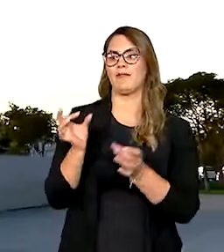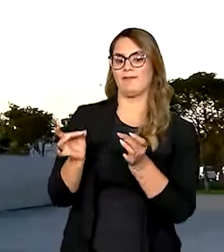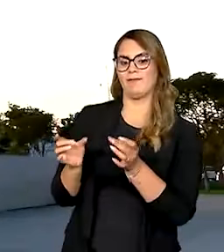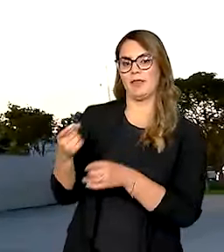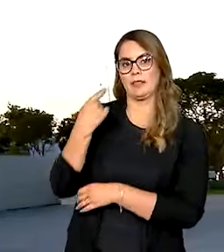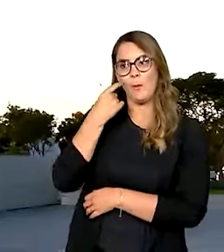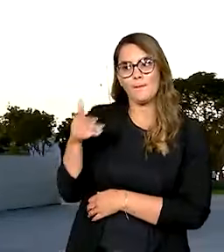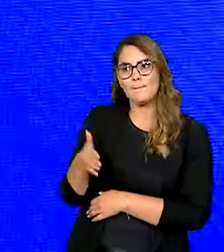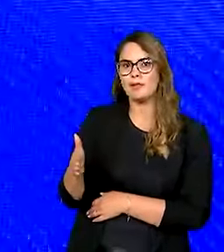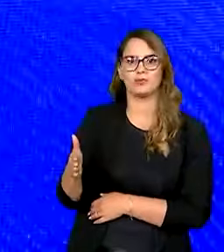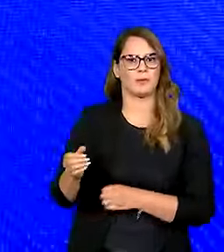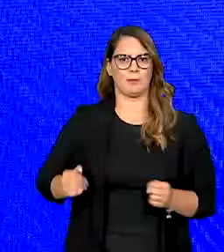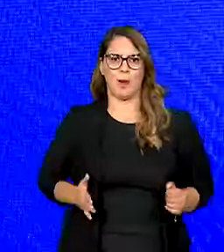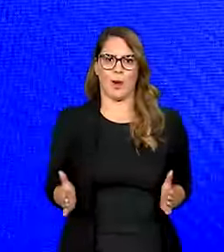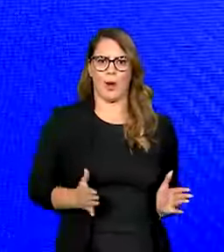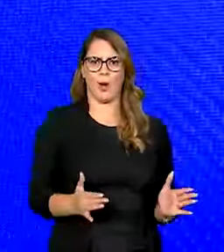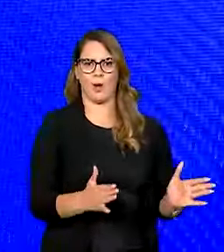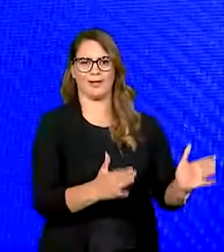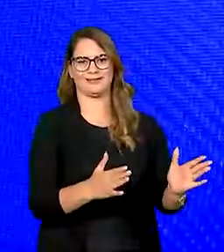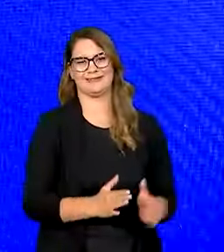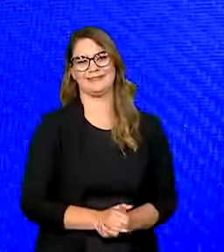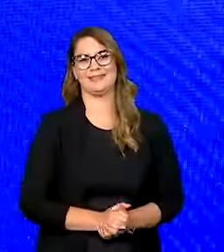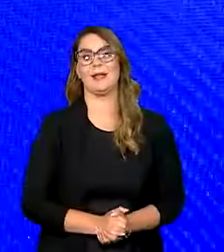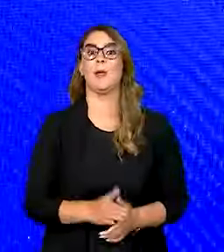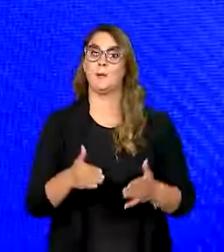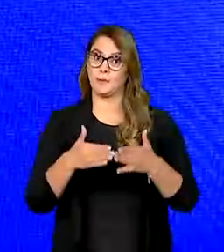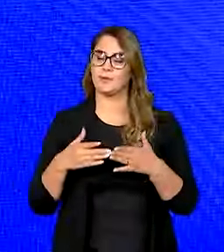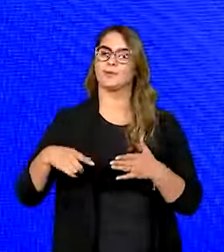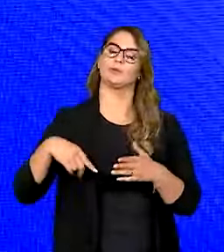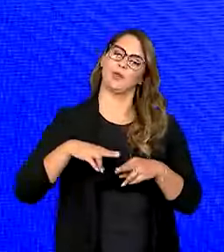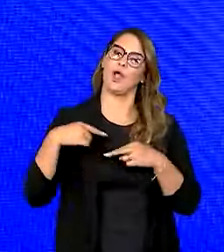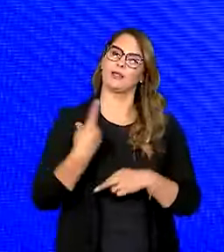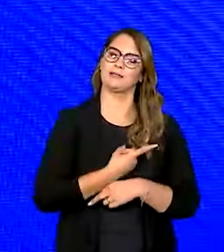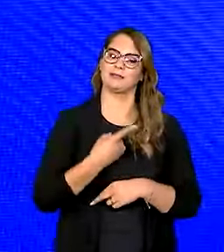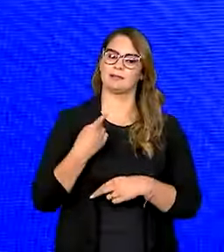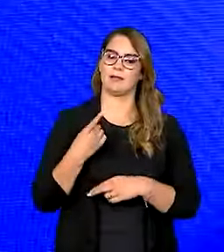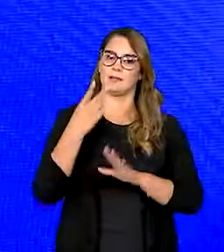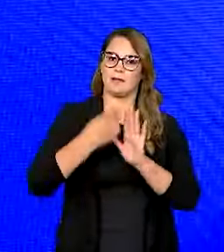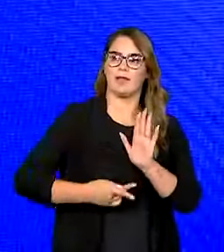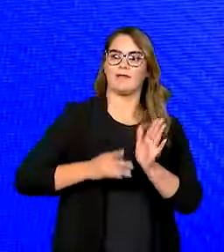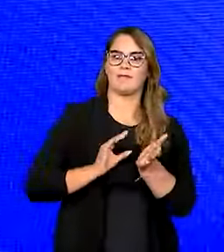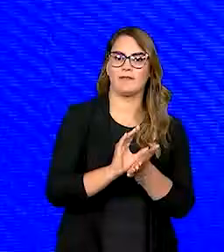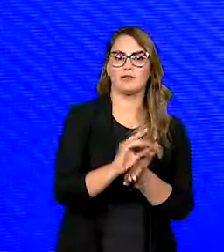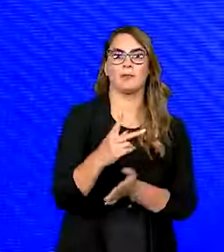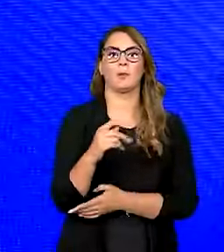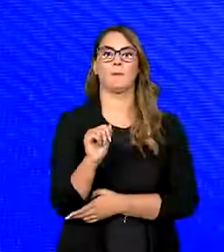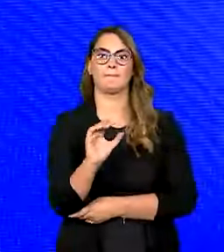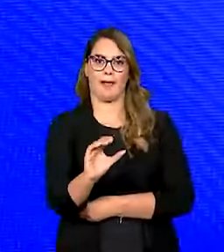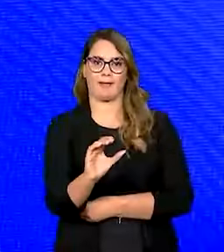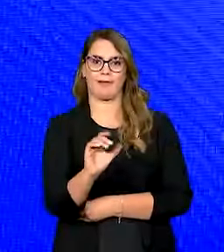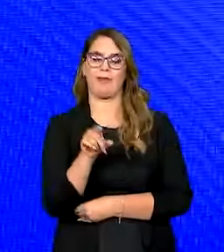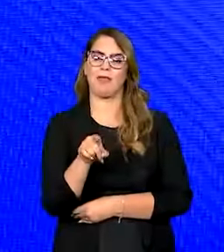peixe, mas um cardume. Por isso nós lançamos o novo plano de investimento, o PAC, que de